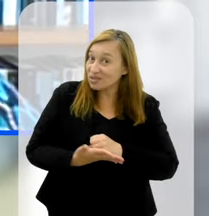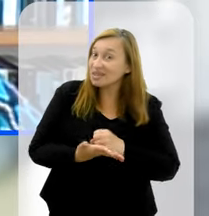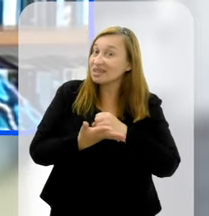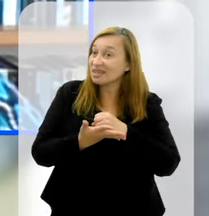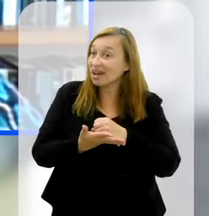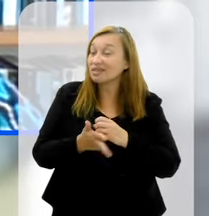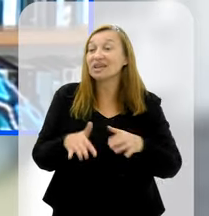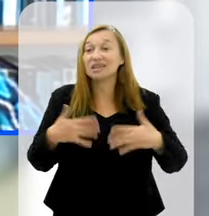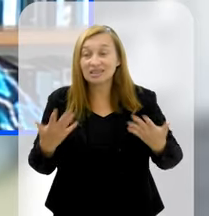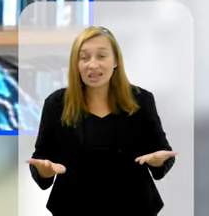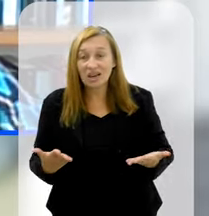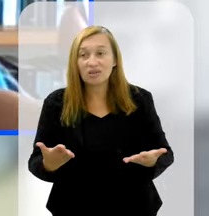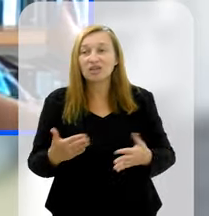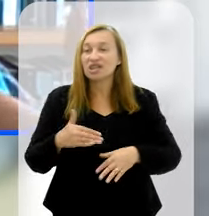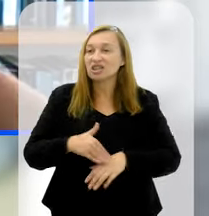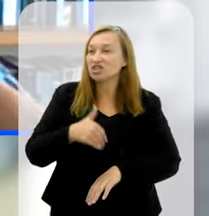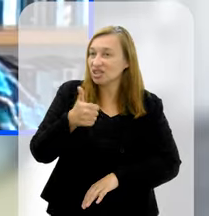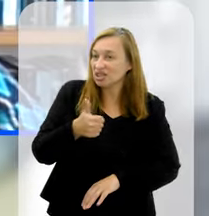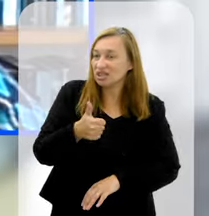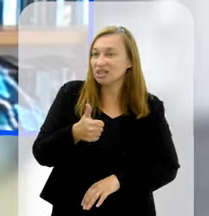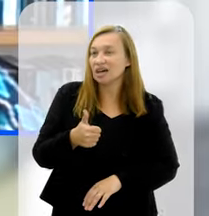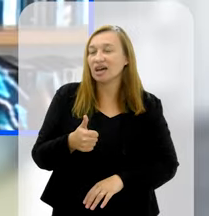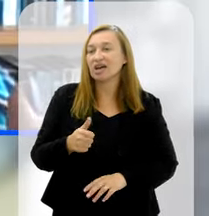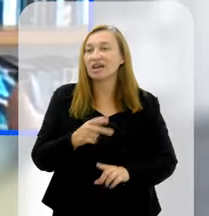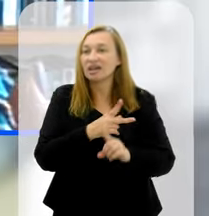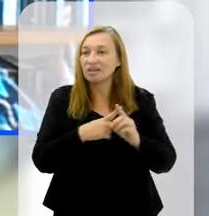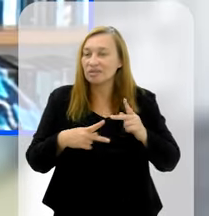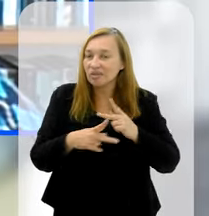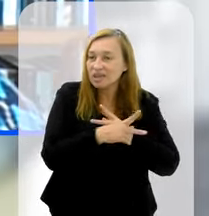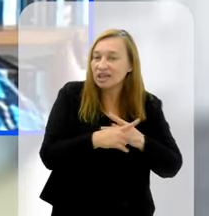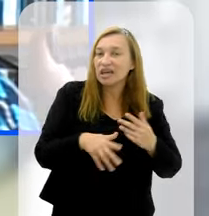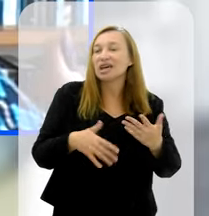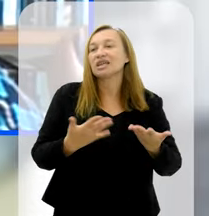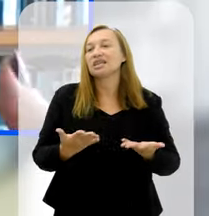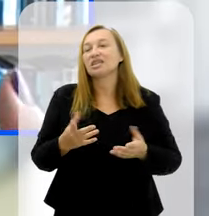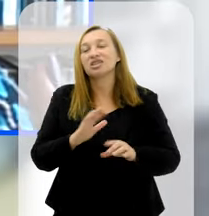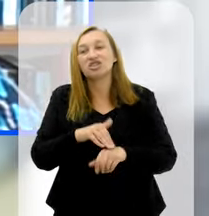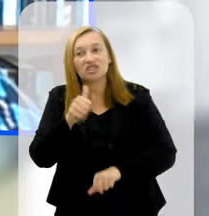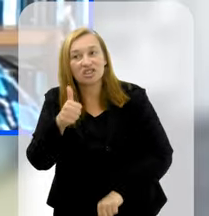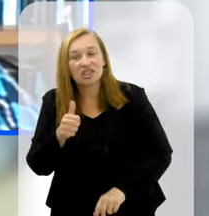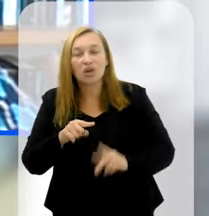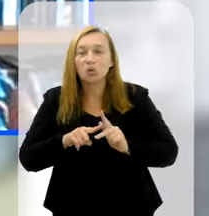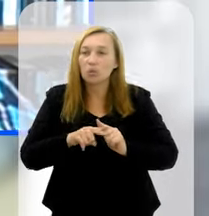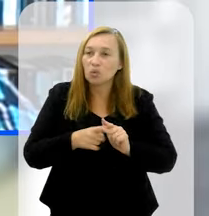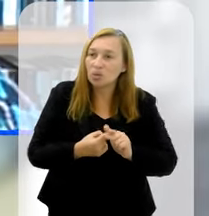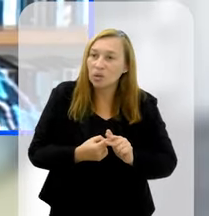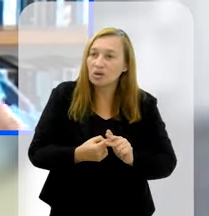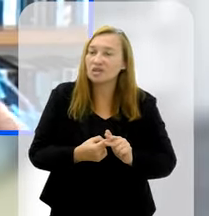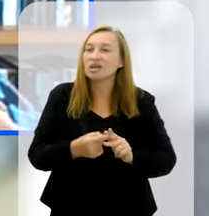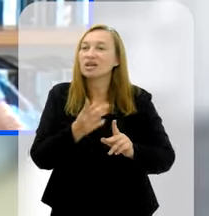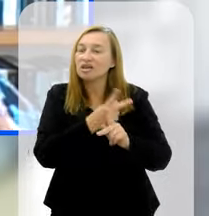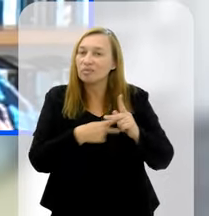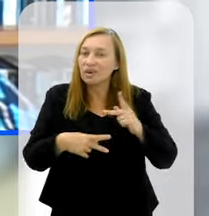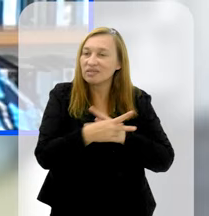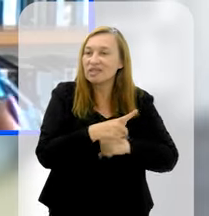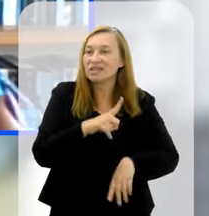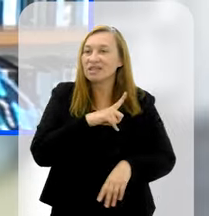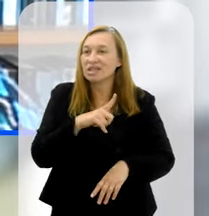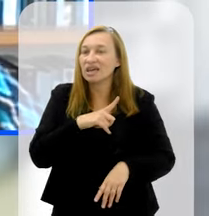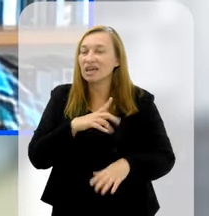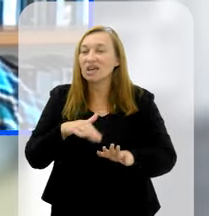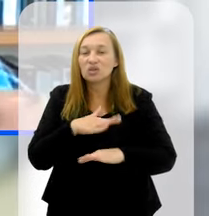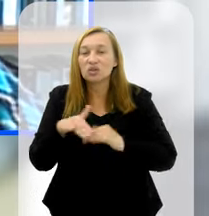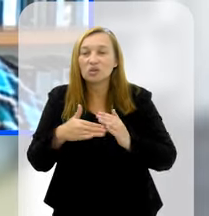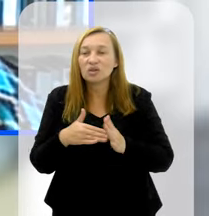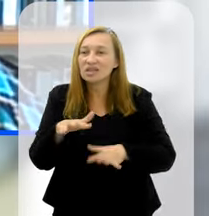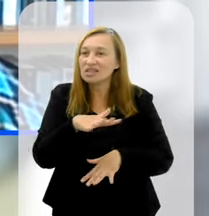forma sustentável. Então, ele precisa ter dignidade na Previdência, ele precisa ter dignidade nos reajustes que a Previdência